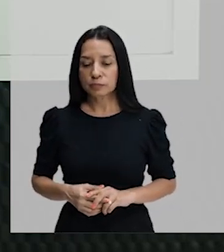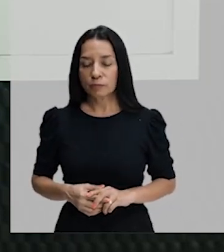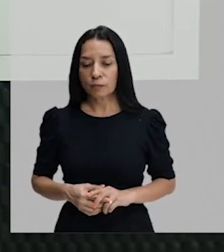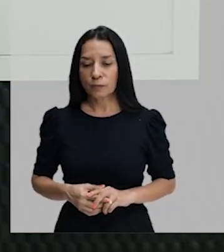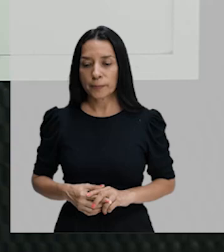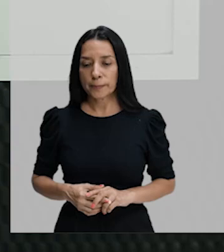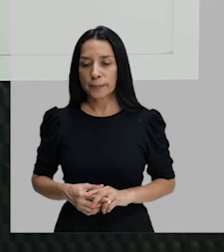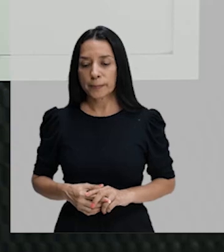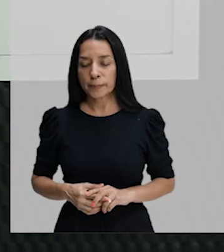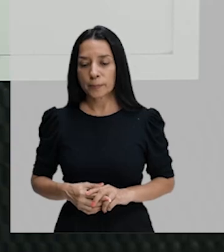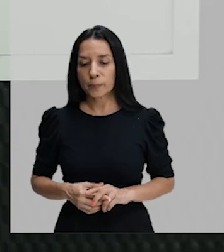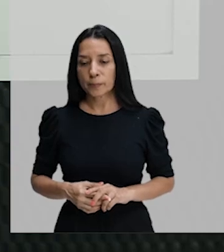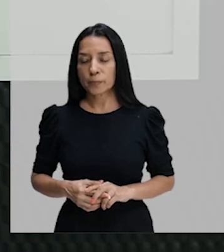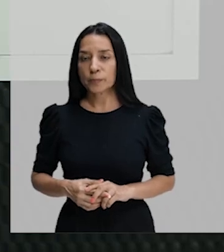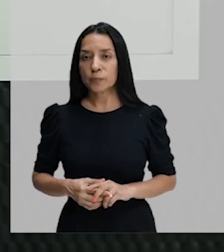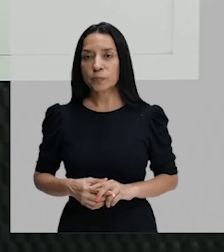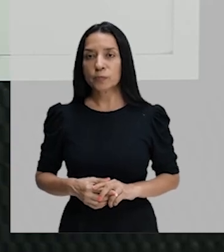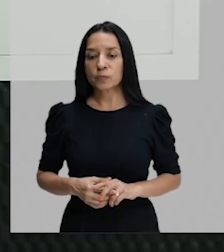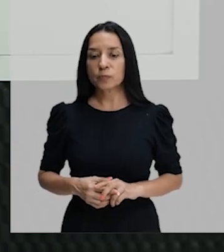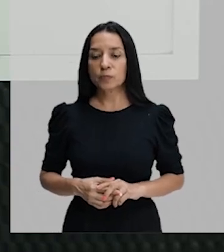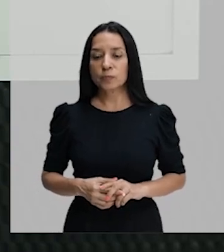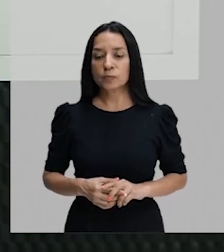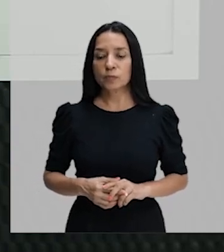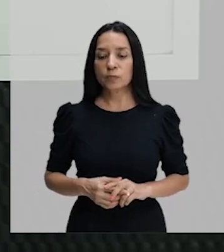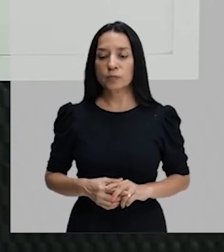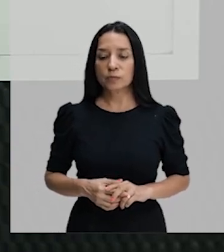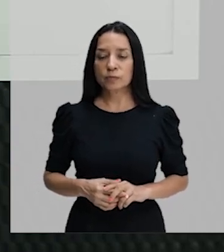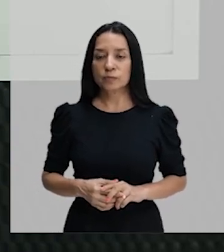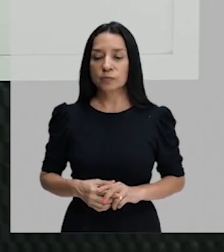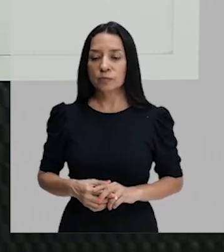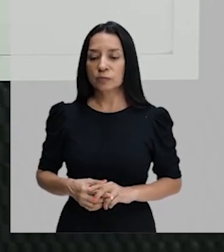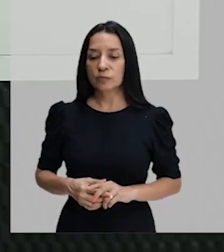Ok? As operações com vetores